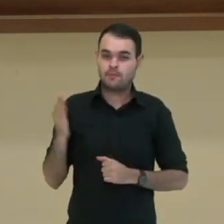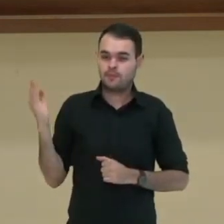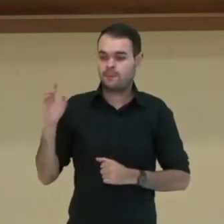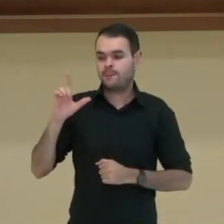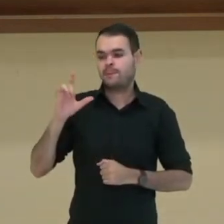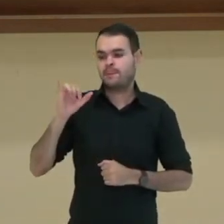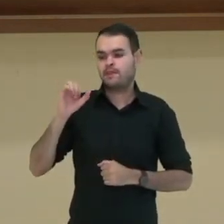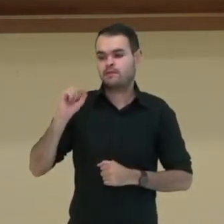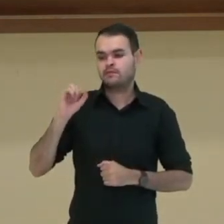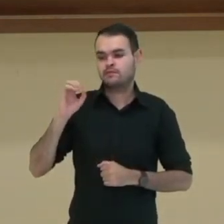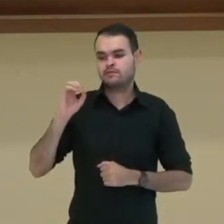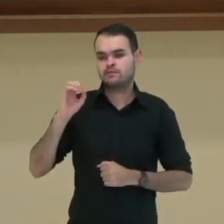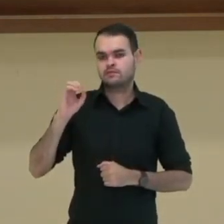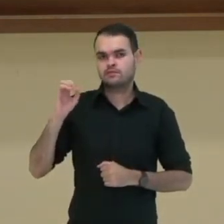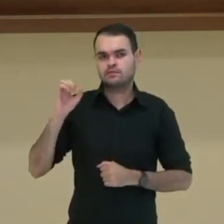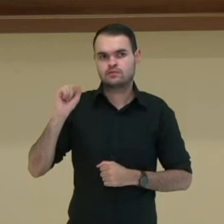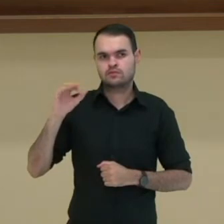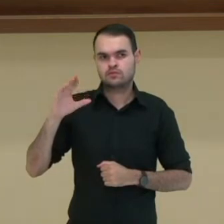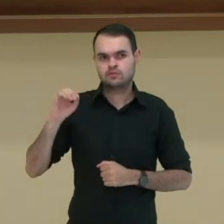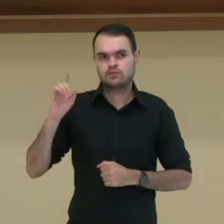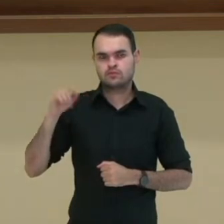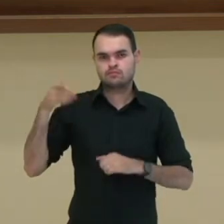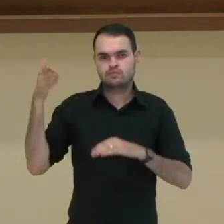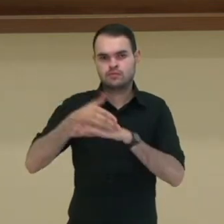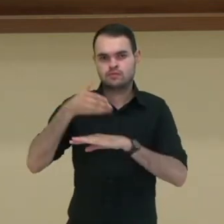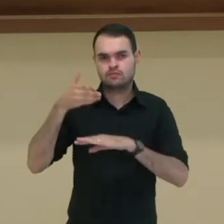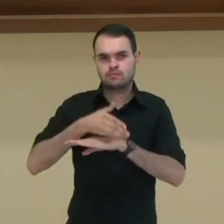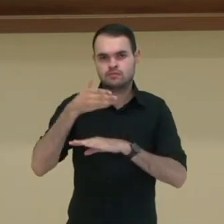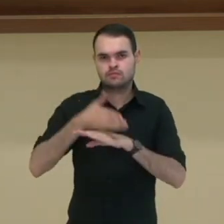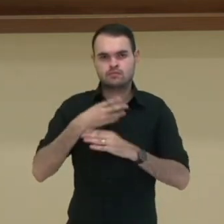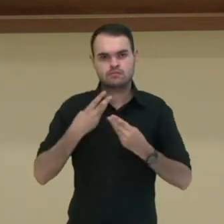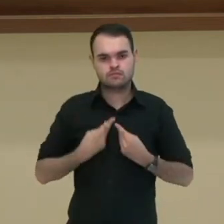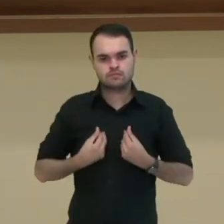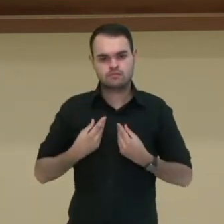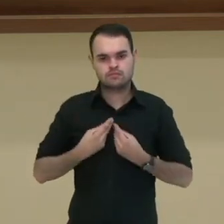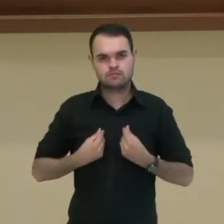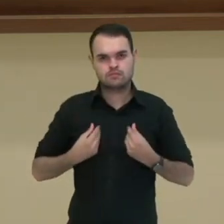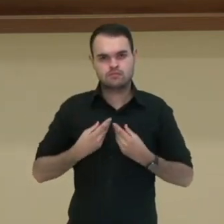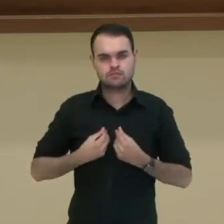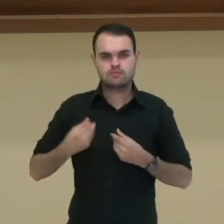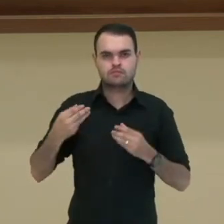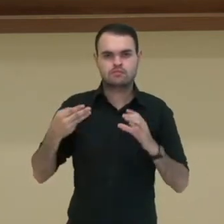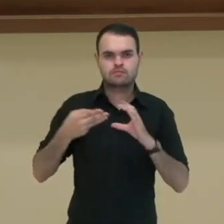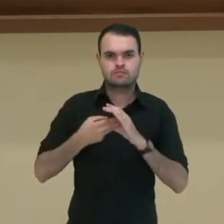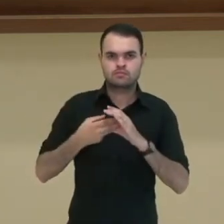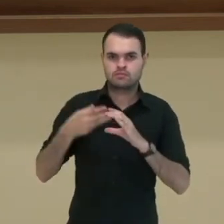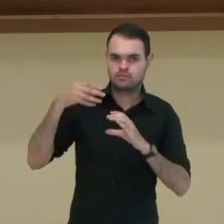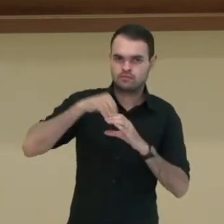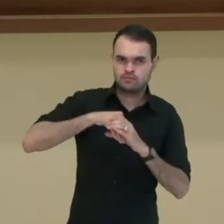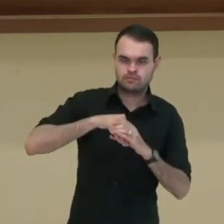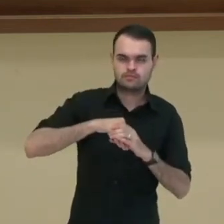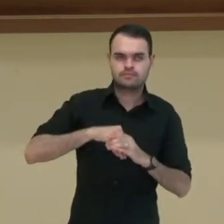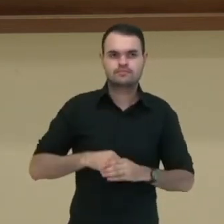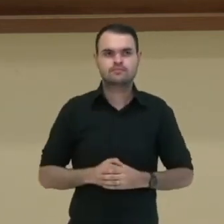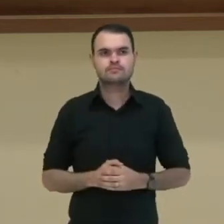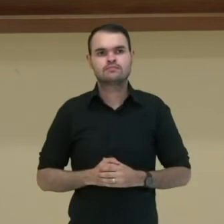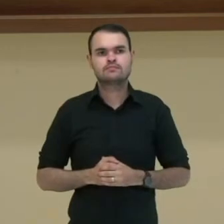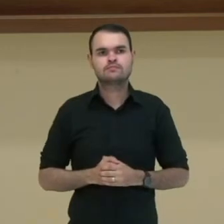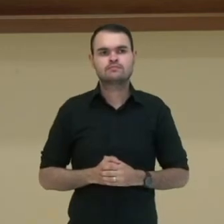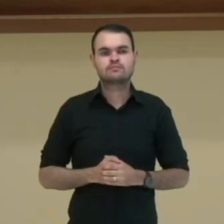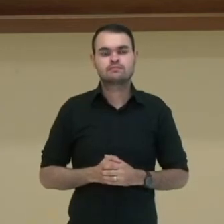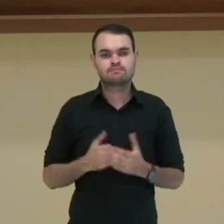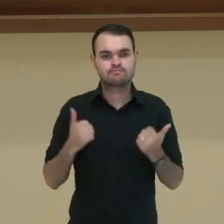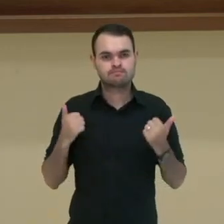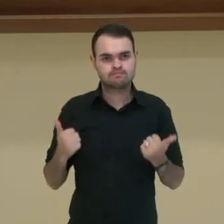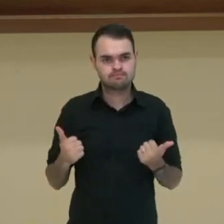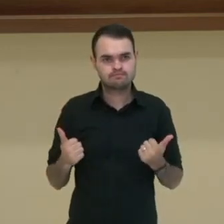lisossomos participam sim da digestão intracelular, né? Dentro da célula. Muito bem,